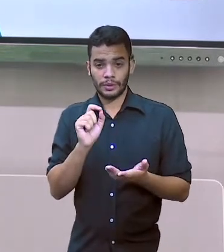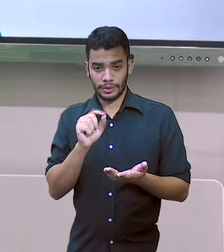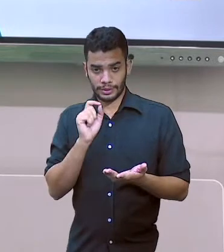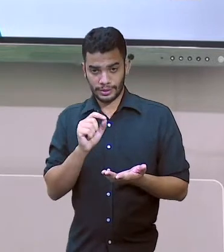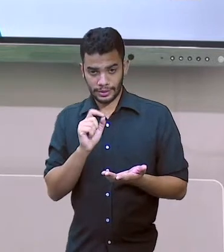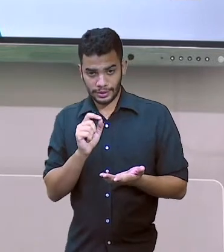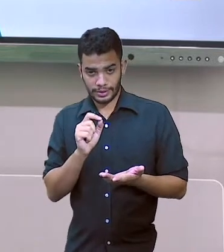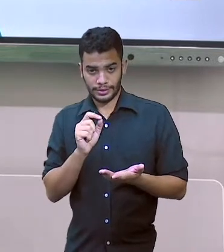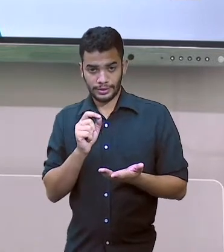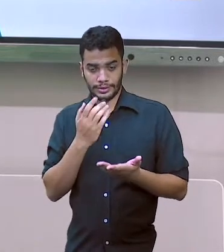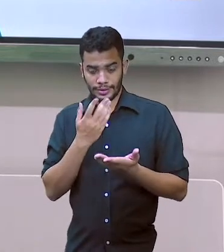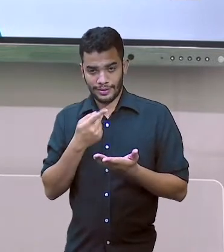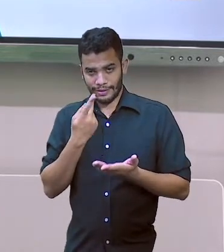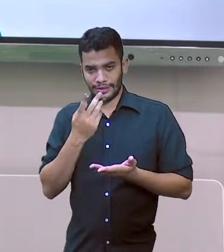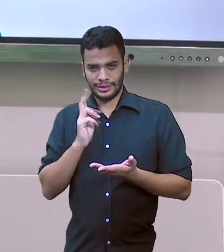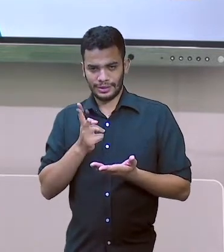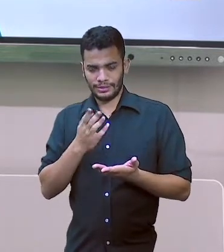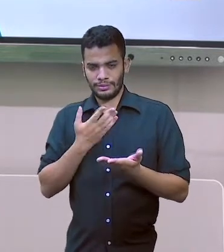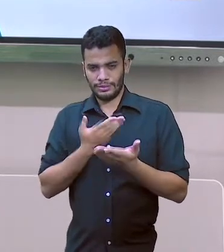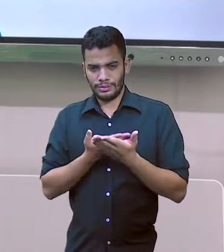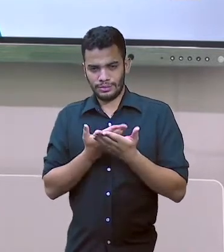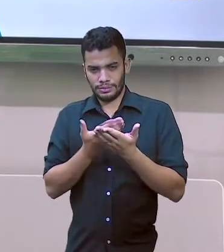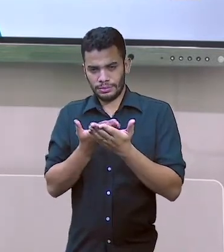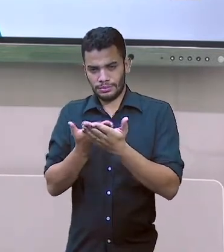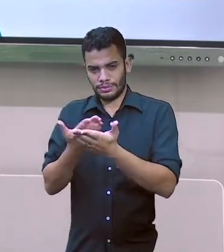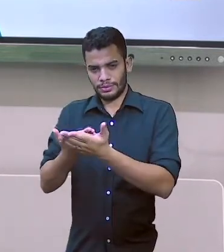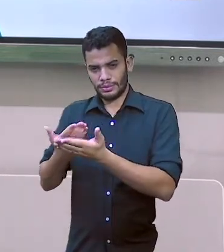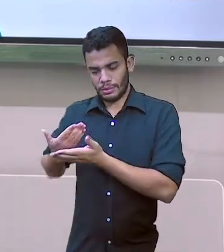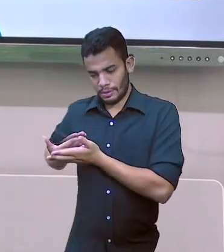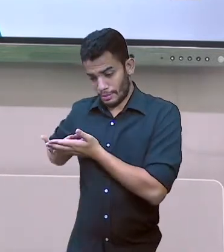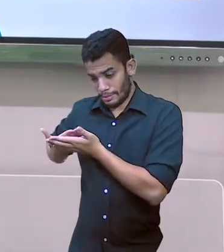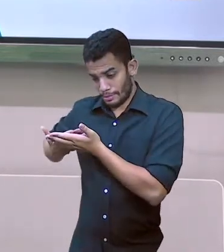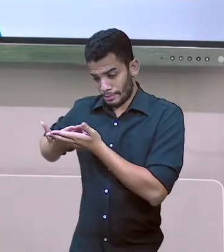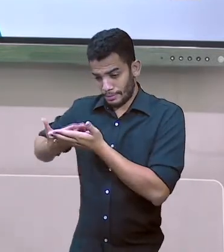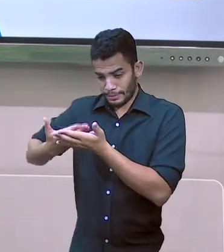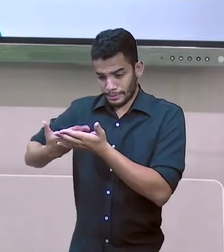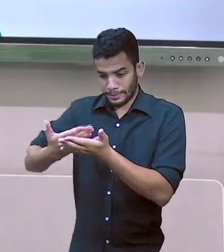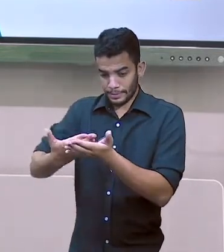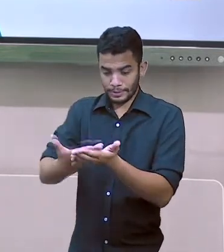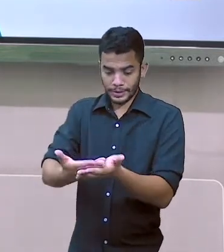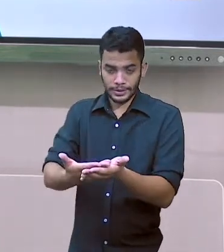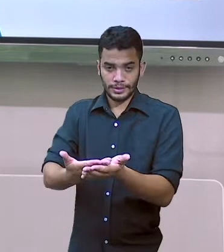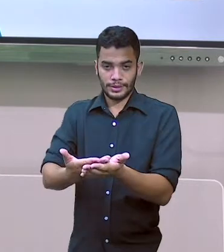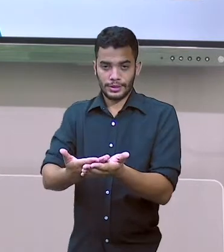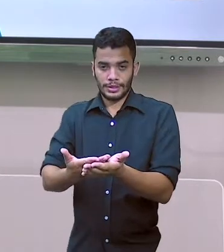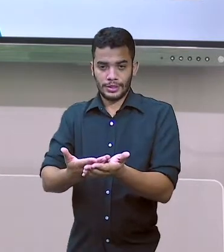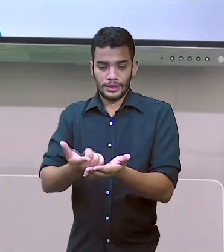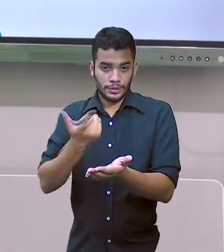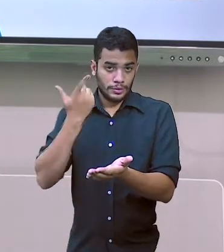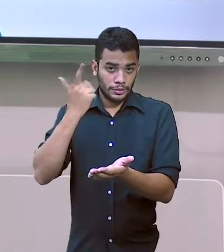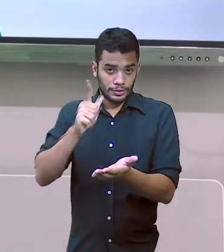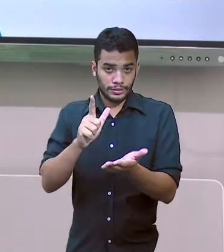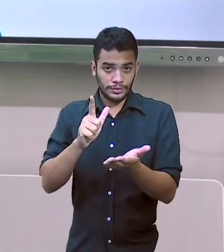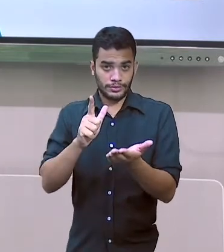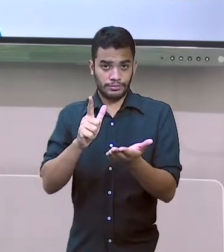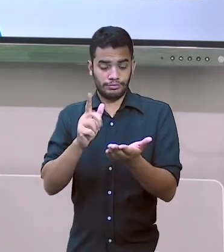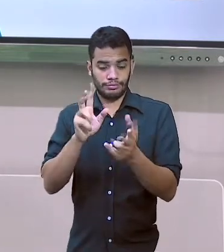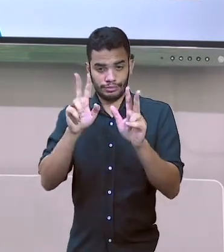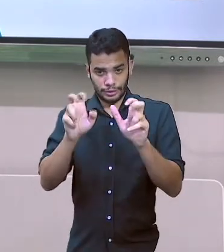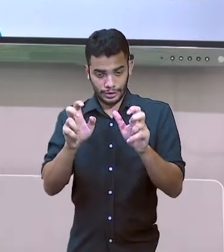para essa aula. Por quê? Porque falar de industrialização e falar de urbanização é falar